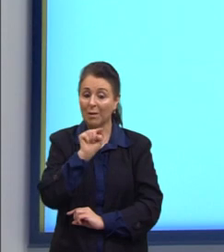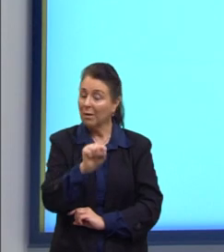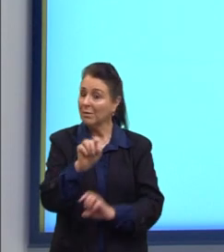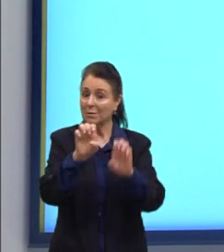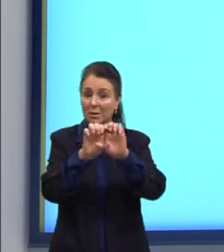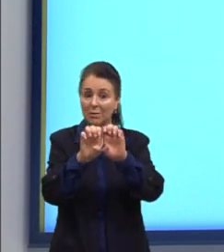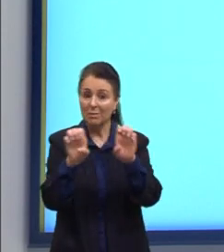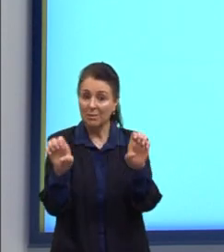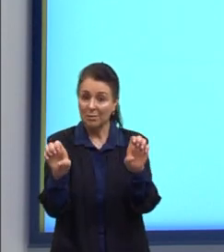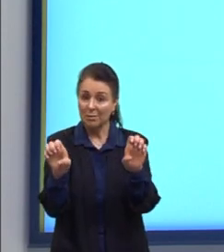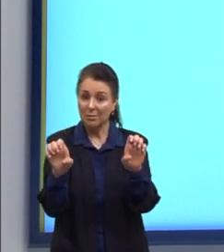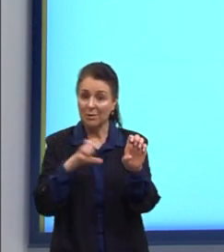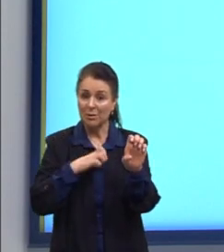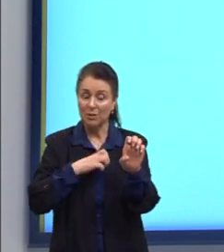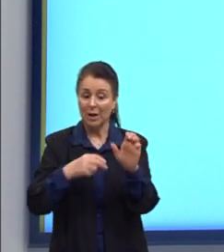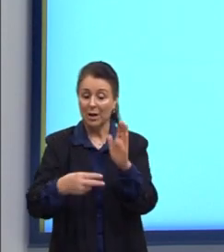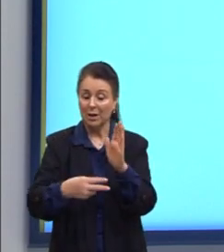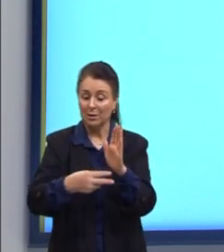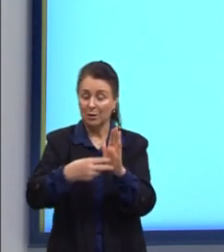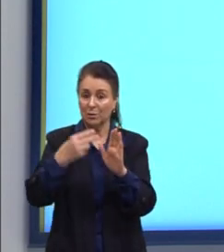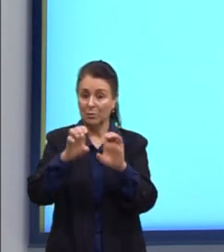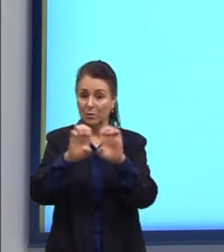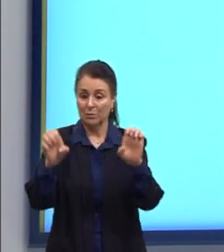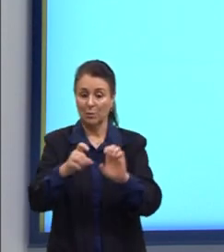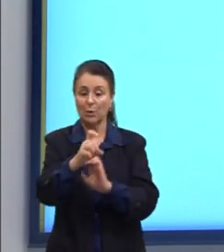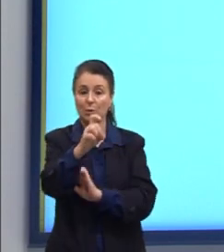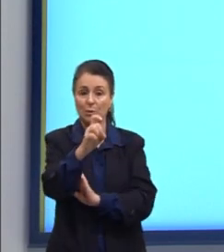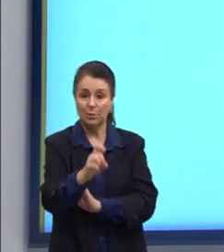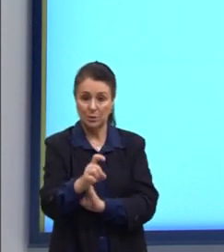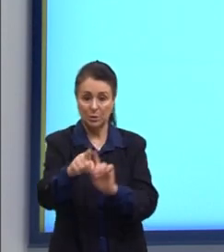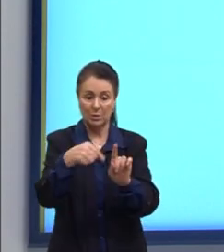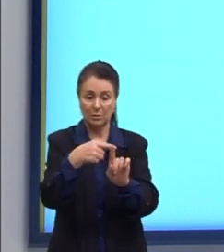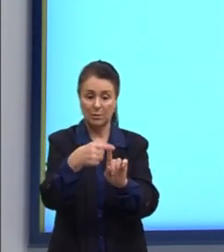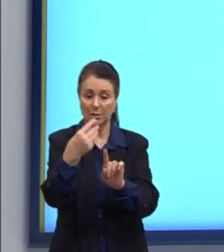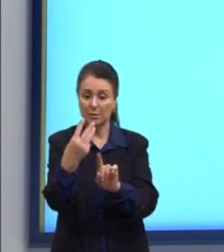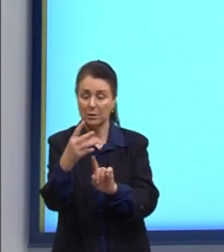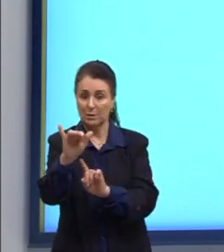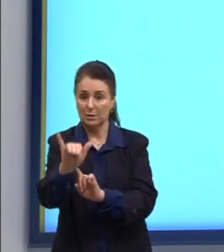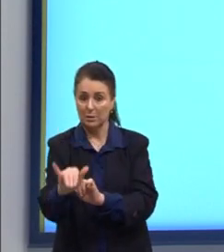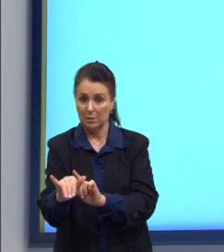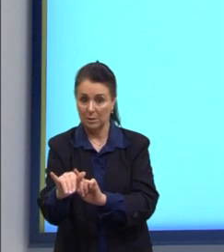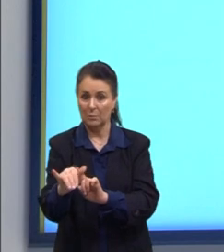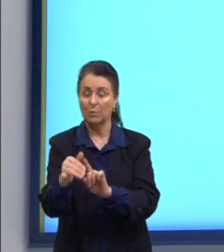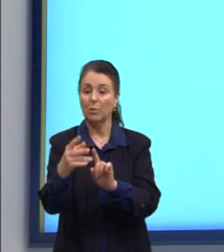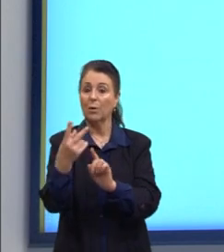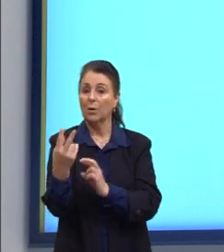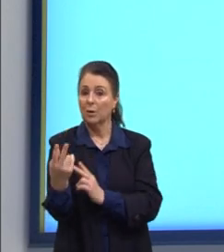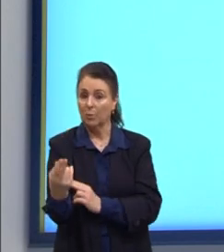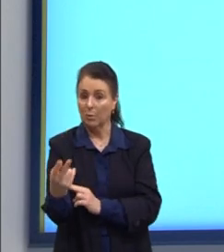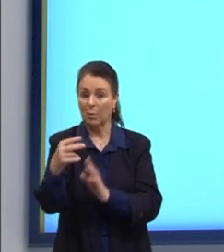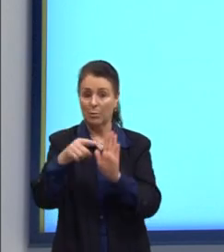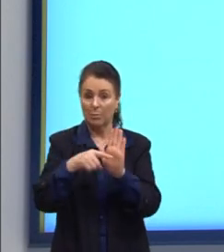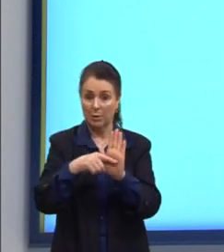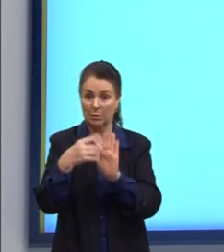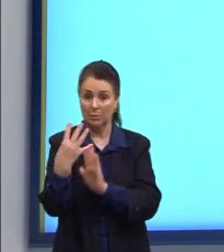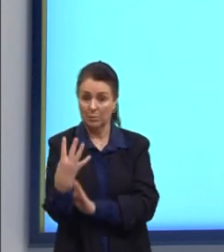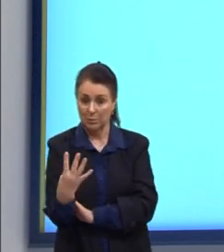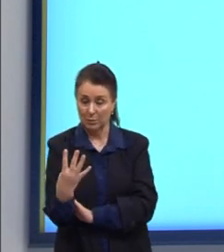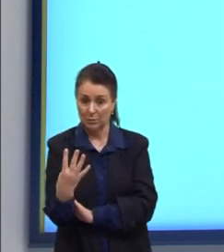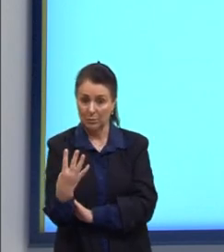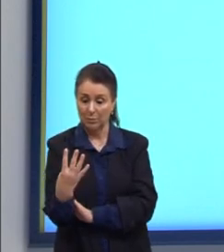nós tínhamos a segunda equação x + 3y = -4 então eu vou